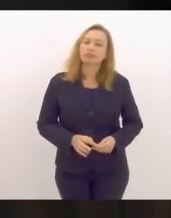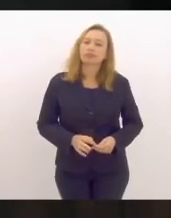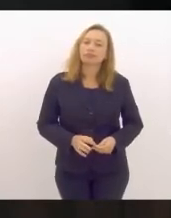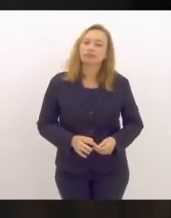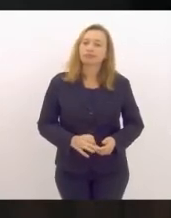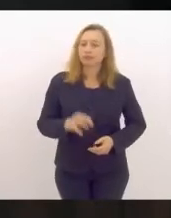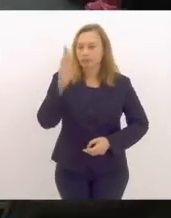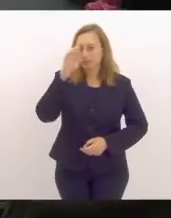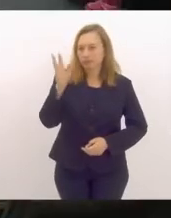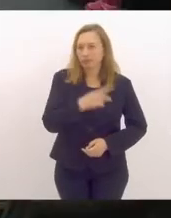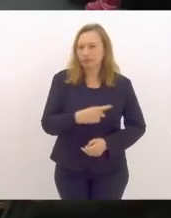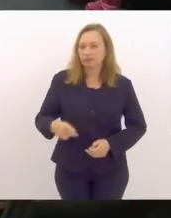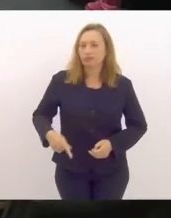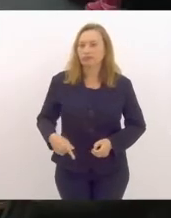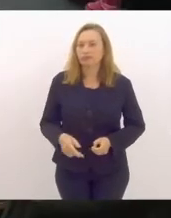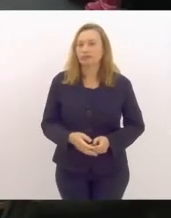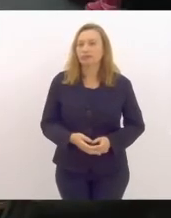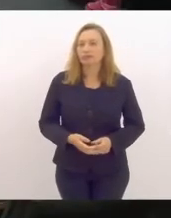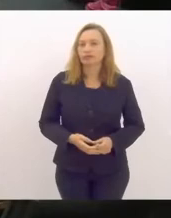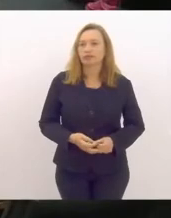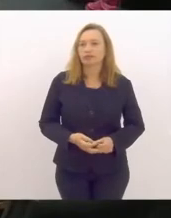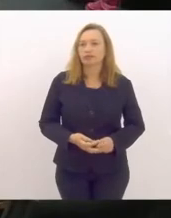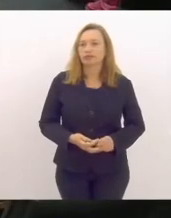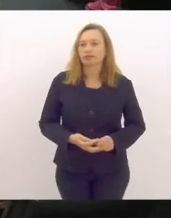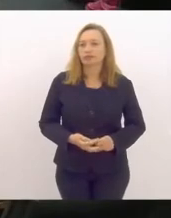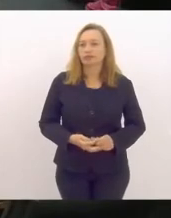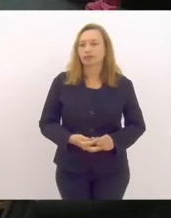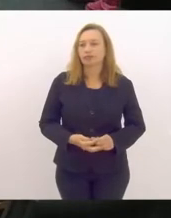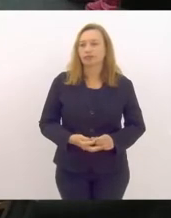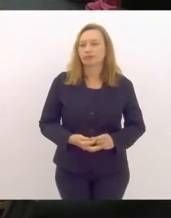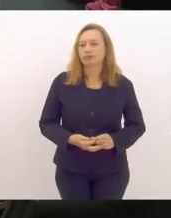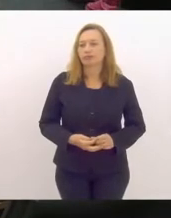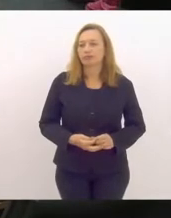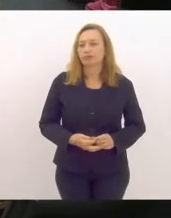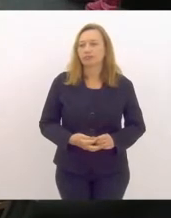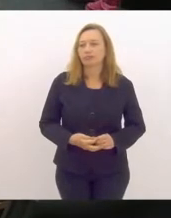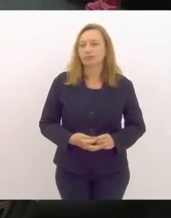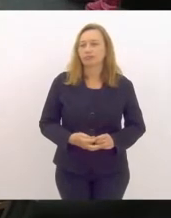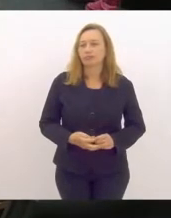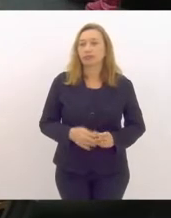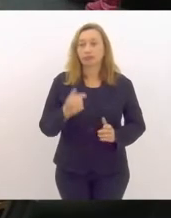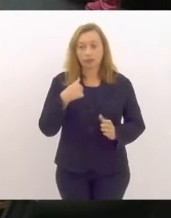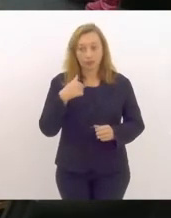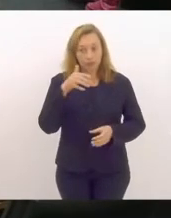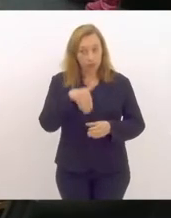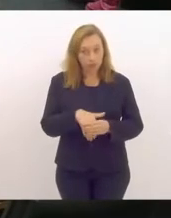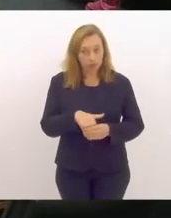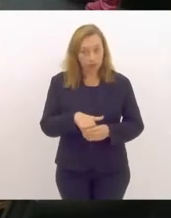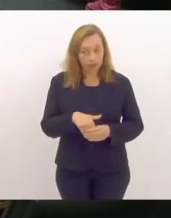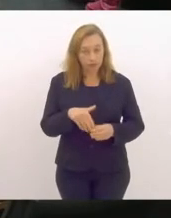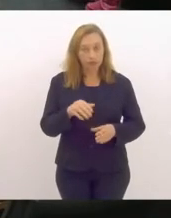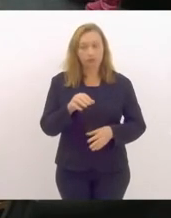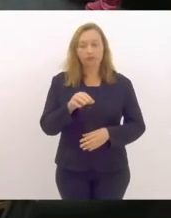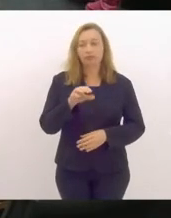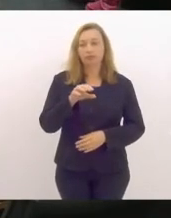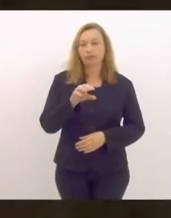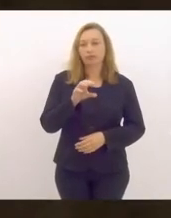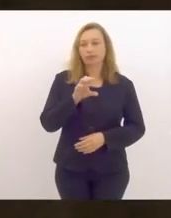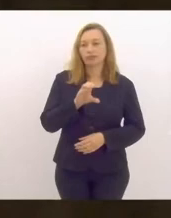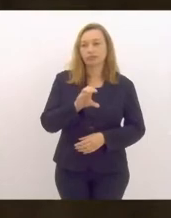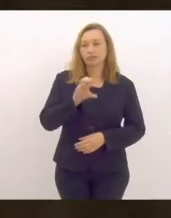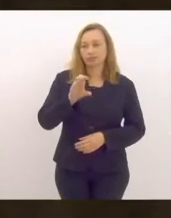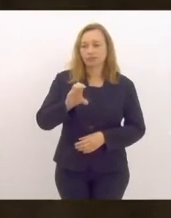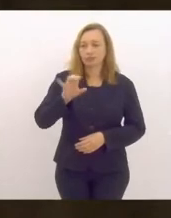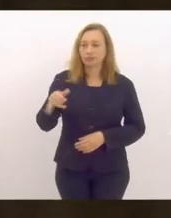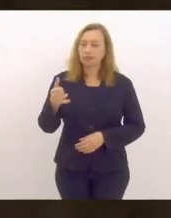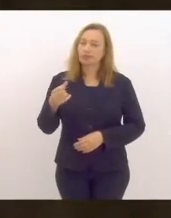Senhor presidente, na preliminar, eu só vou votar na CCJ se eu